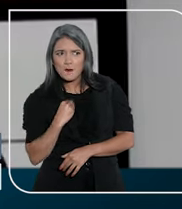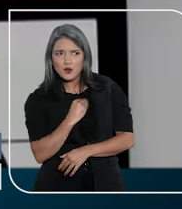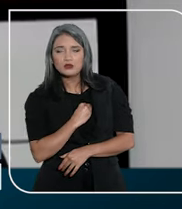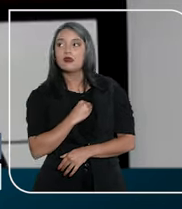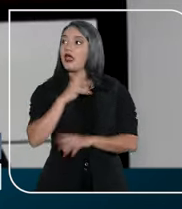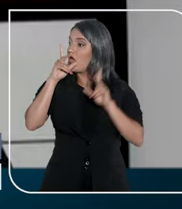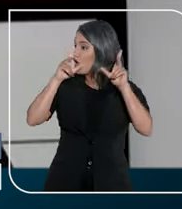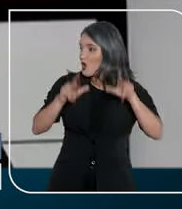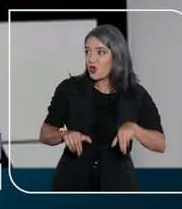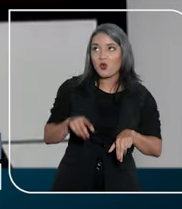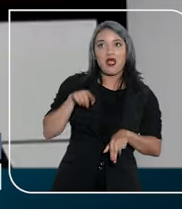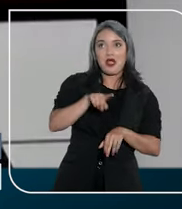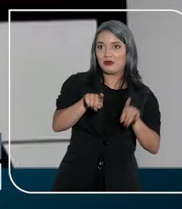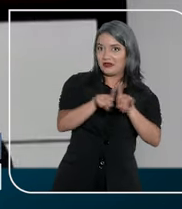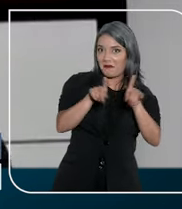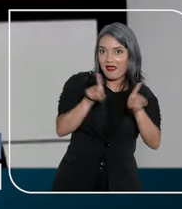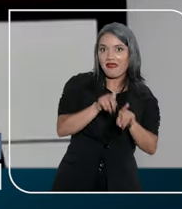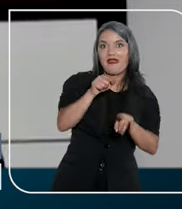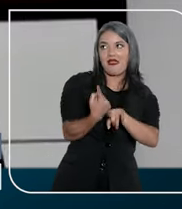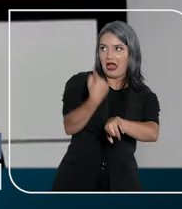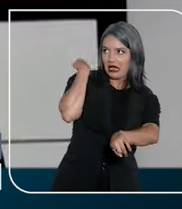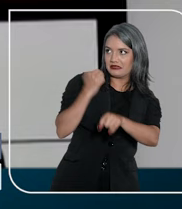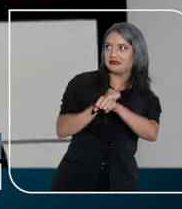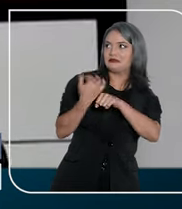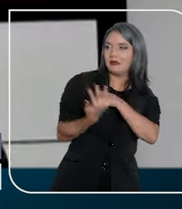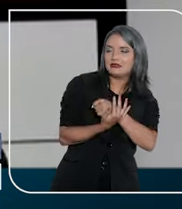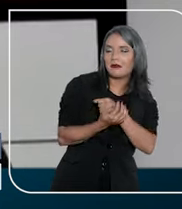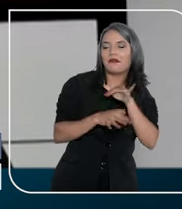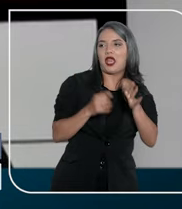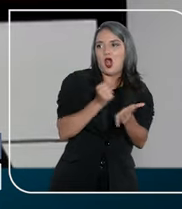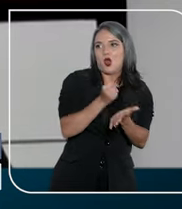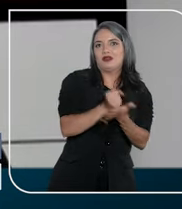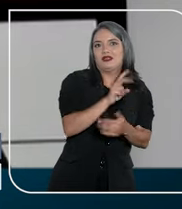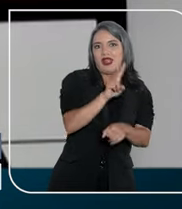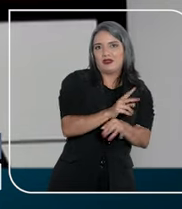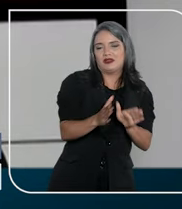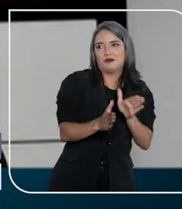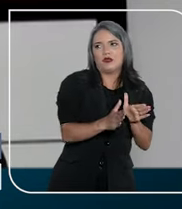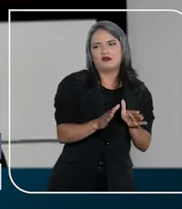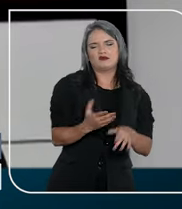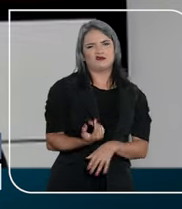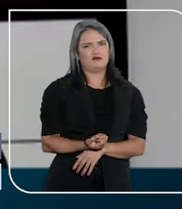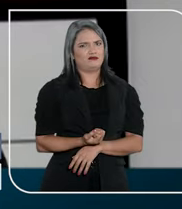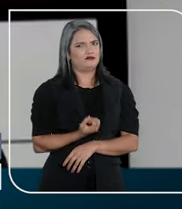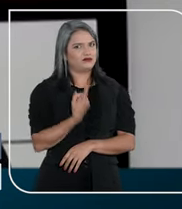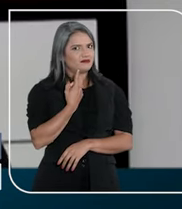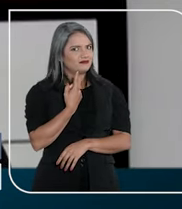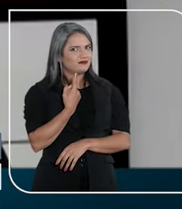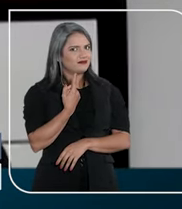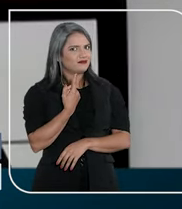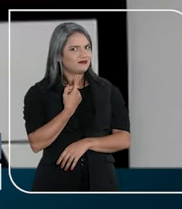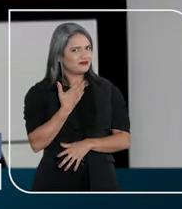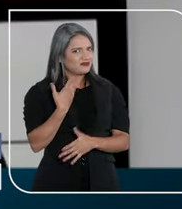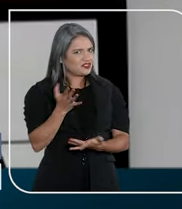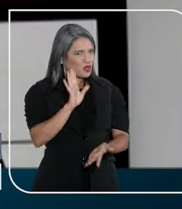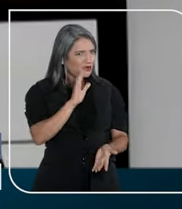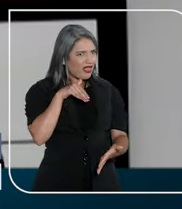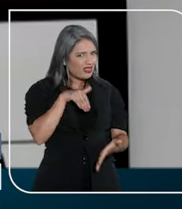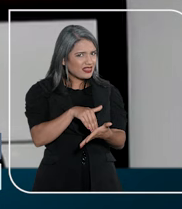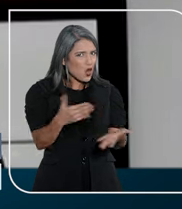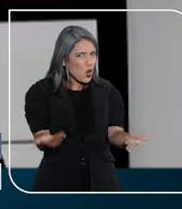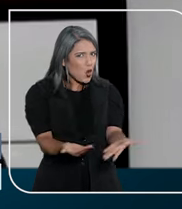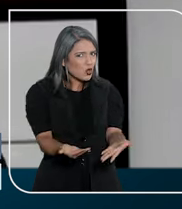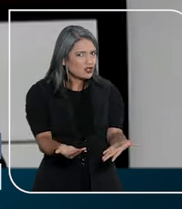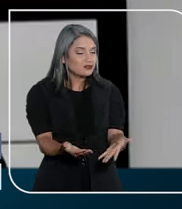seletivo. Então alguma coisa não vai bem nesse lugar. Porque aquilo que era temporário não parece ser temporário. Então o Poder Judiciário,